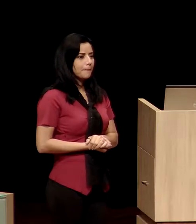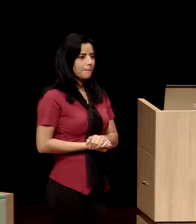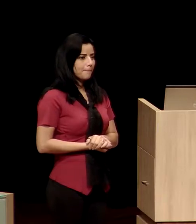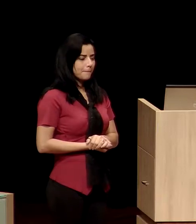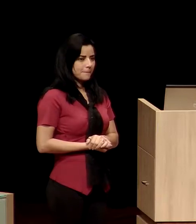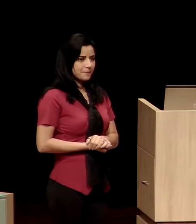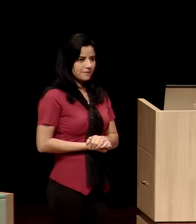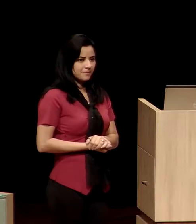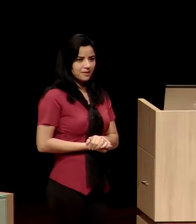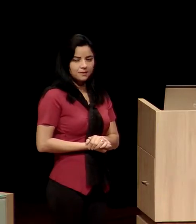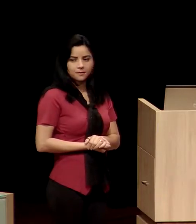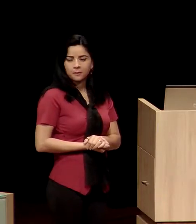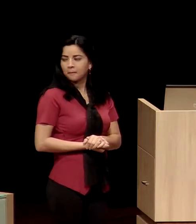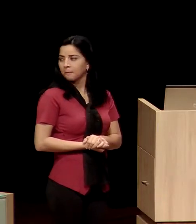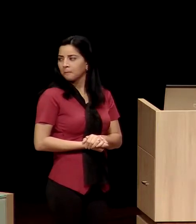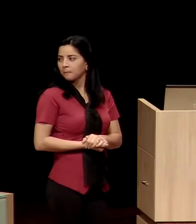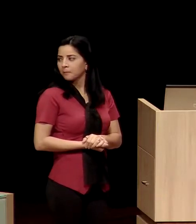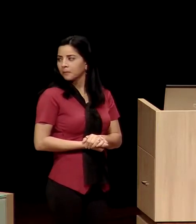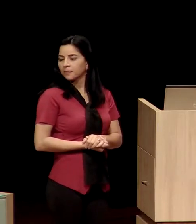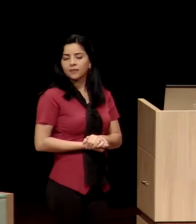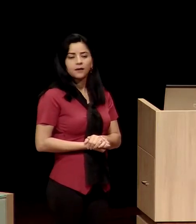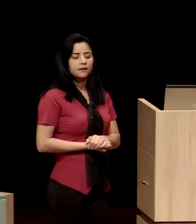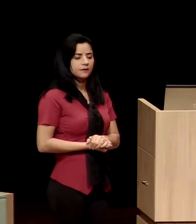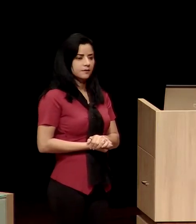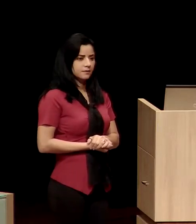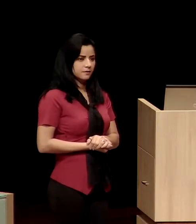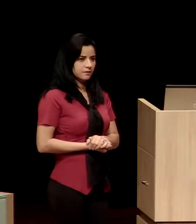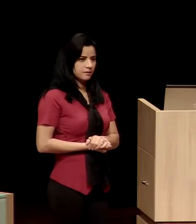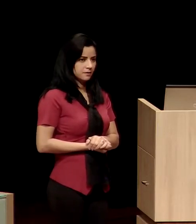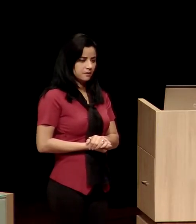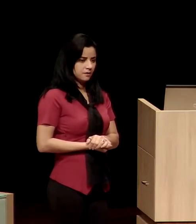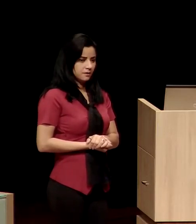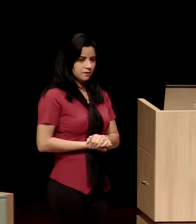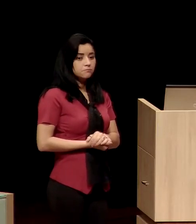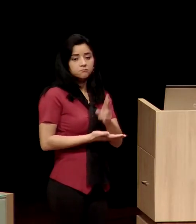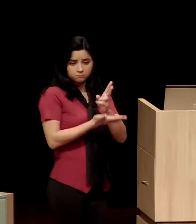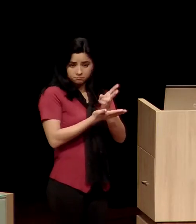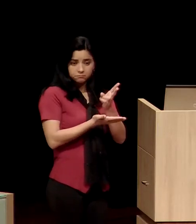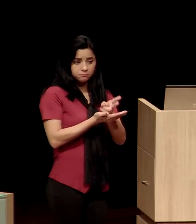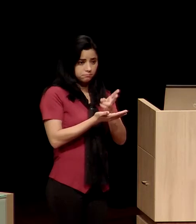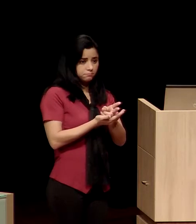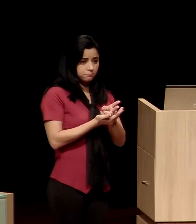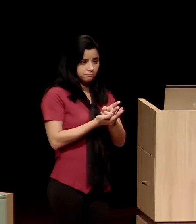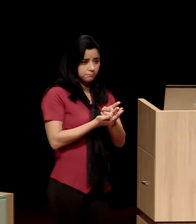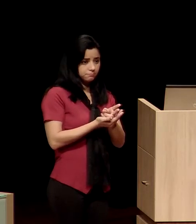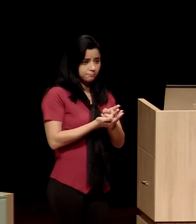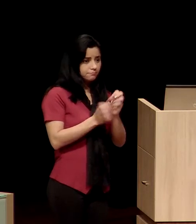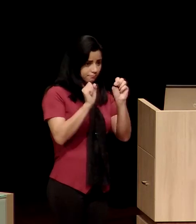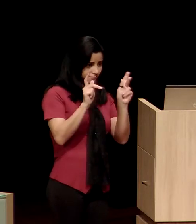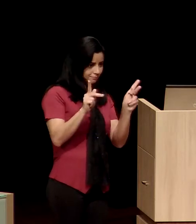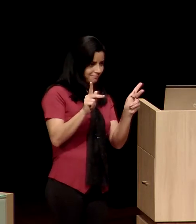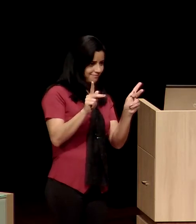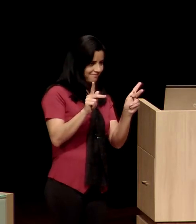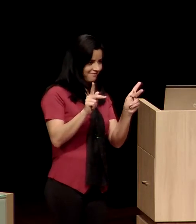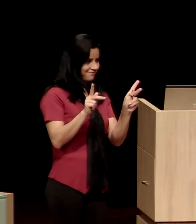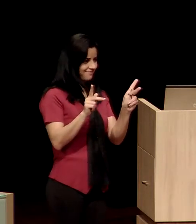know what it is about. Vamos continuar assim? Tá